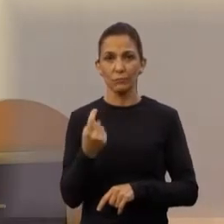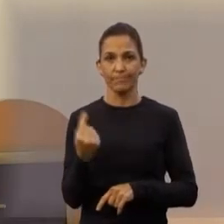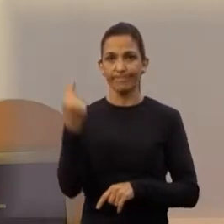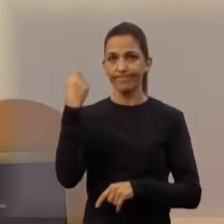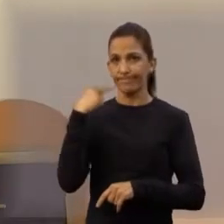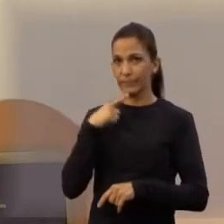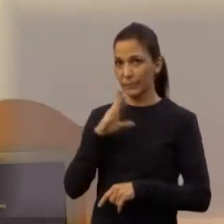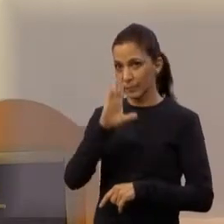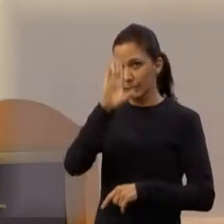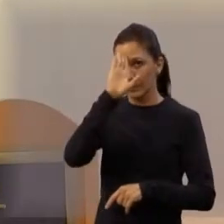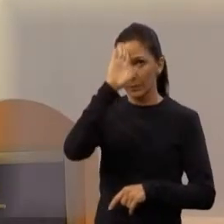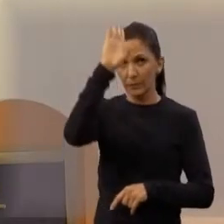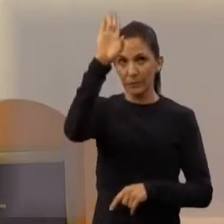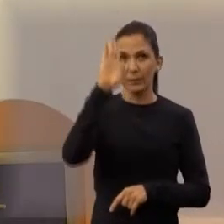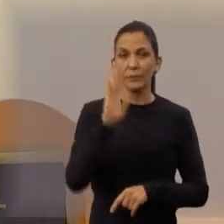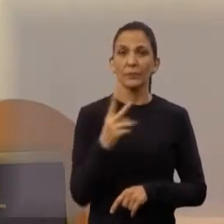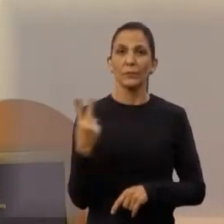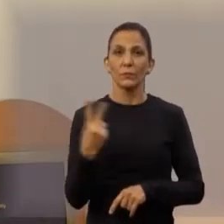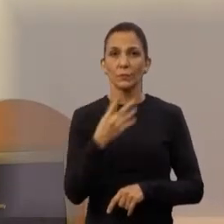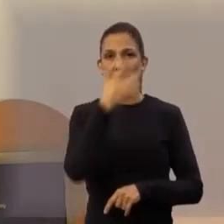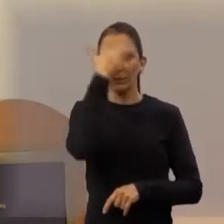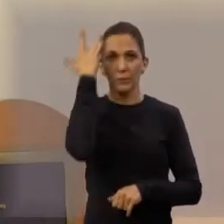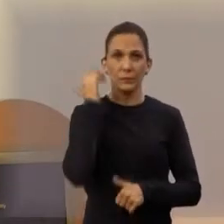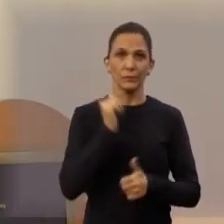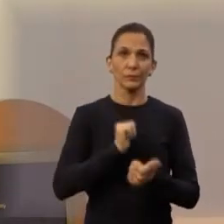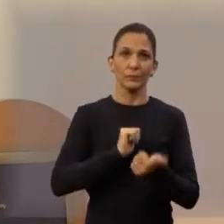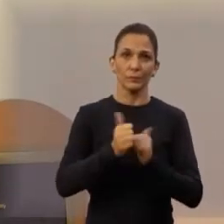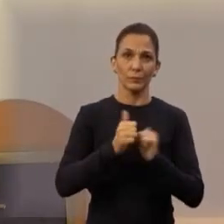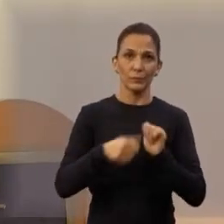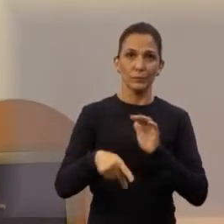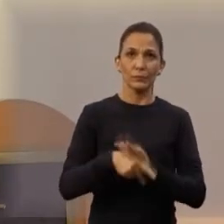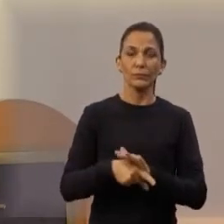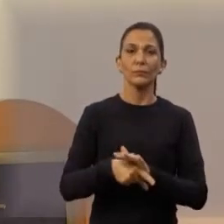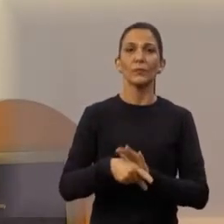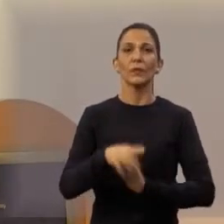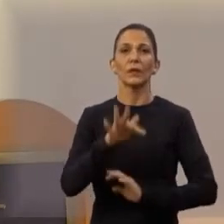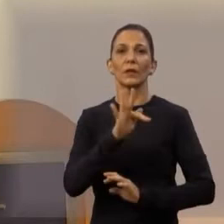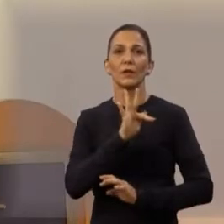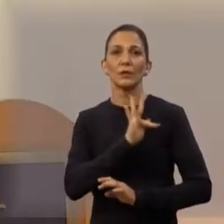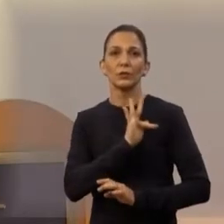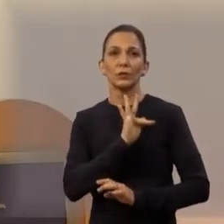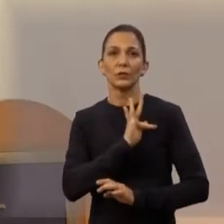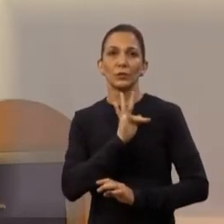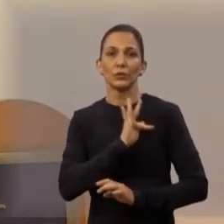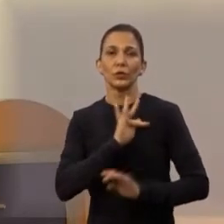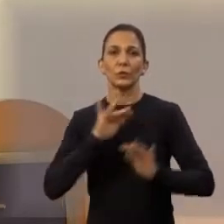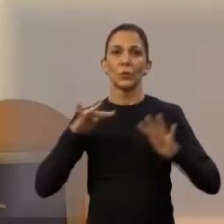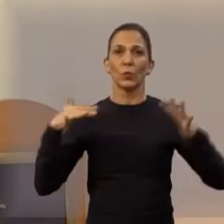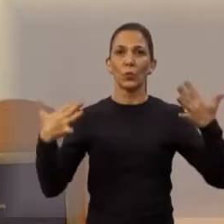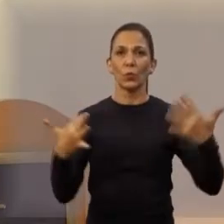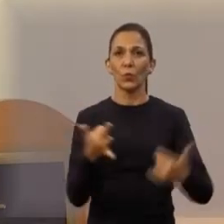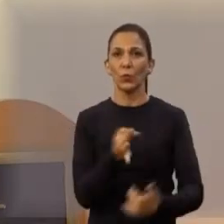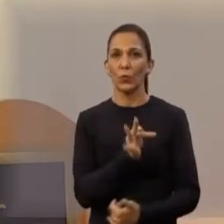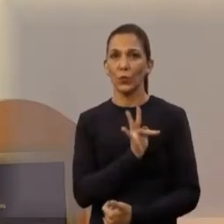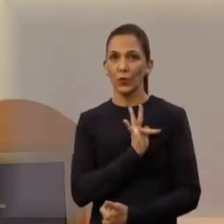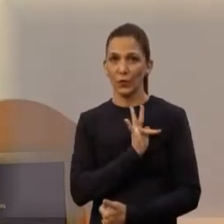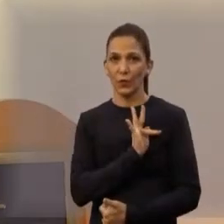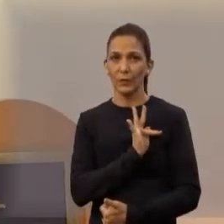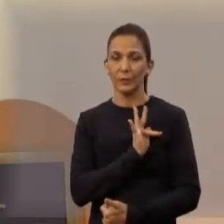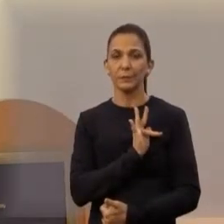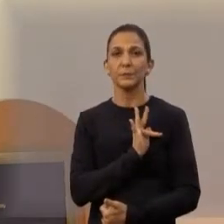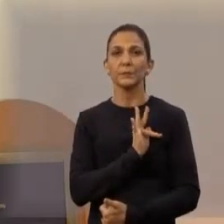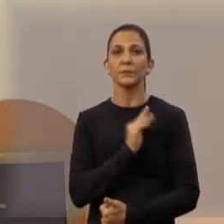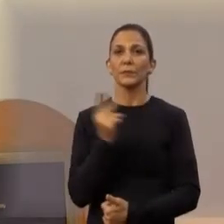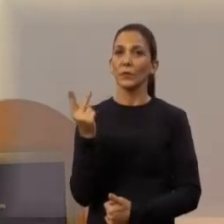tendo como protagonistas dois jogadores da nossa querida Ferroviária Douglas onça e José Carlos rosa